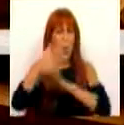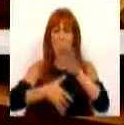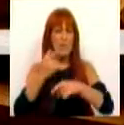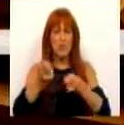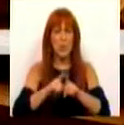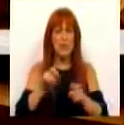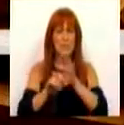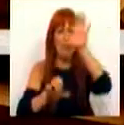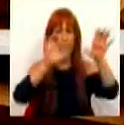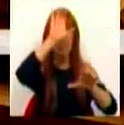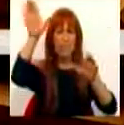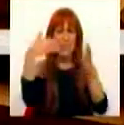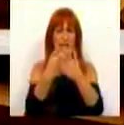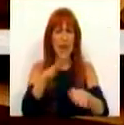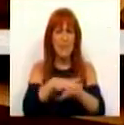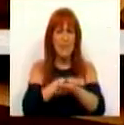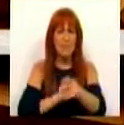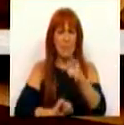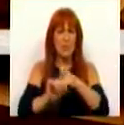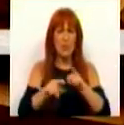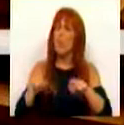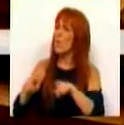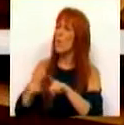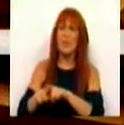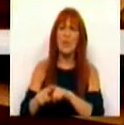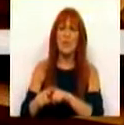confundindo descentralização administrativa com